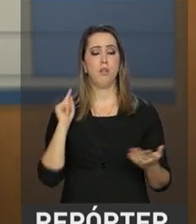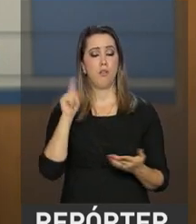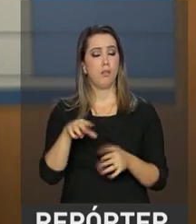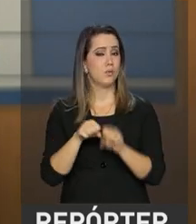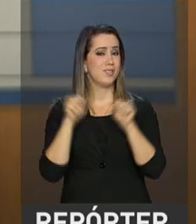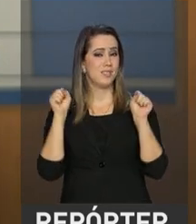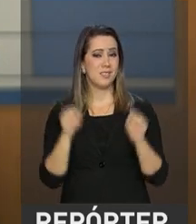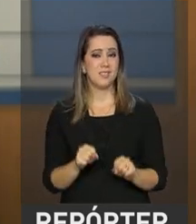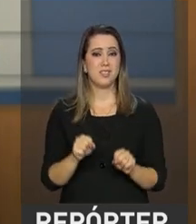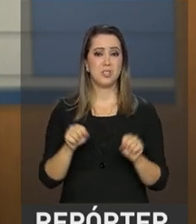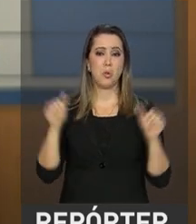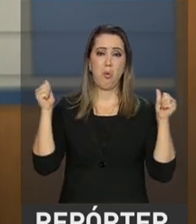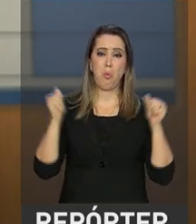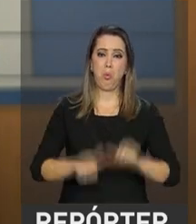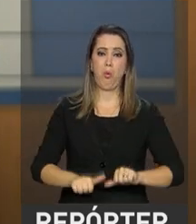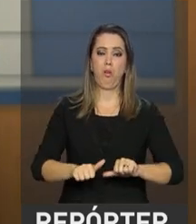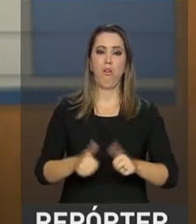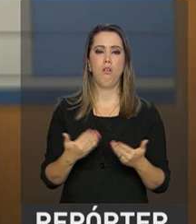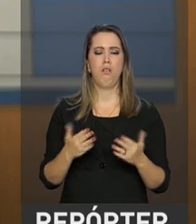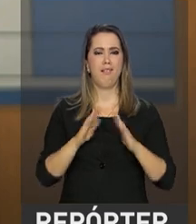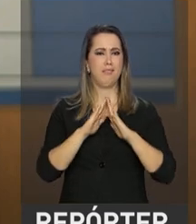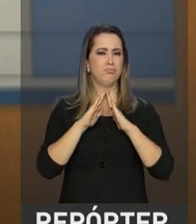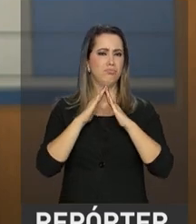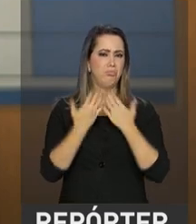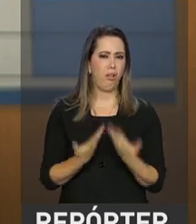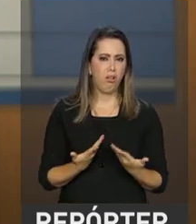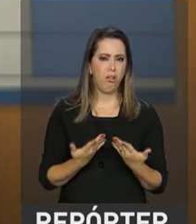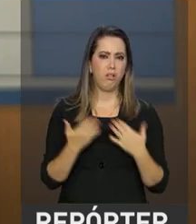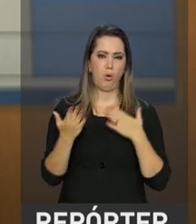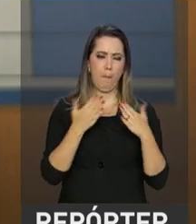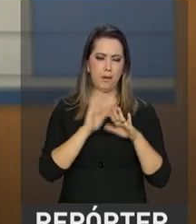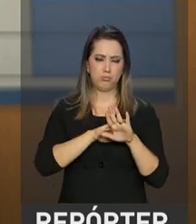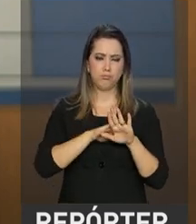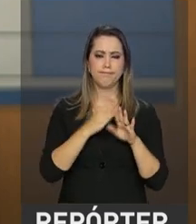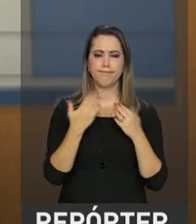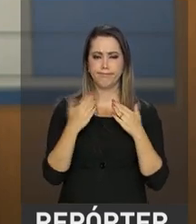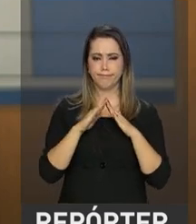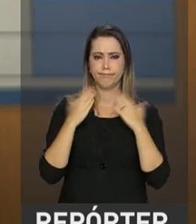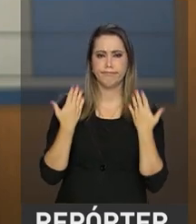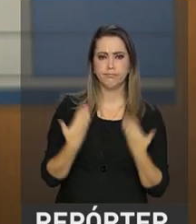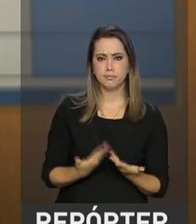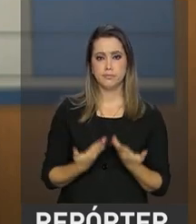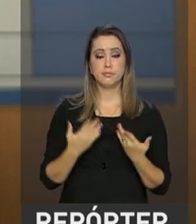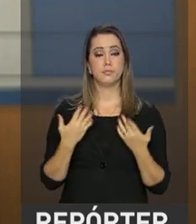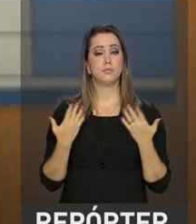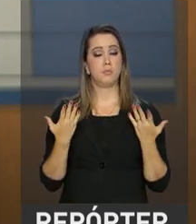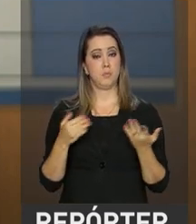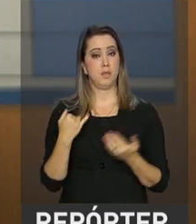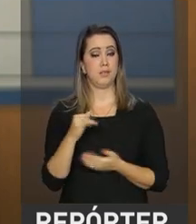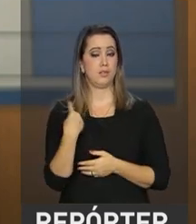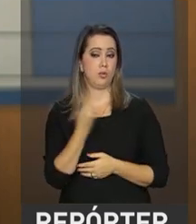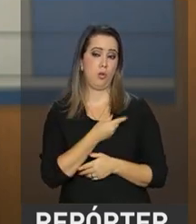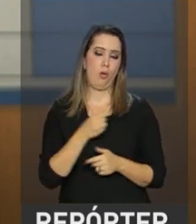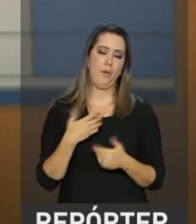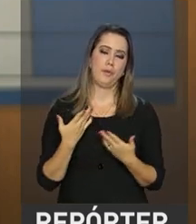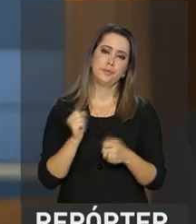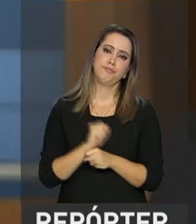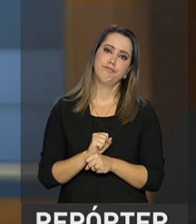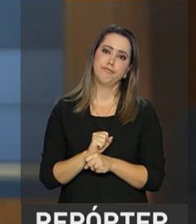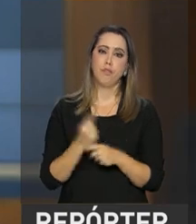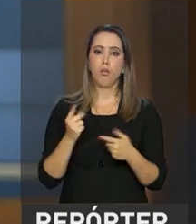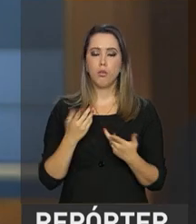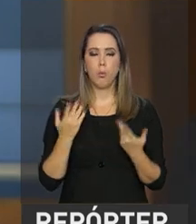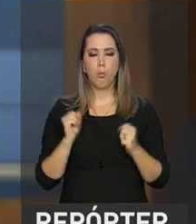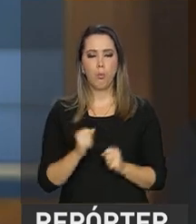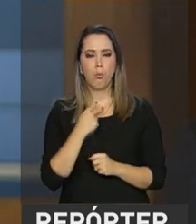sistema vai ruir, a casa vai cair na questão da Previdência Social, se nós não fizermos a reforma. E